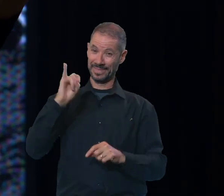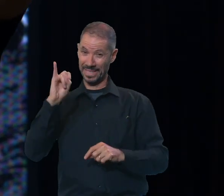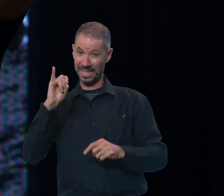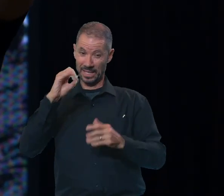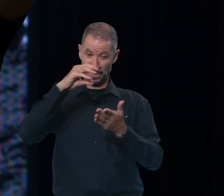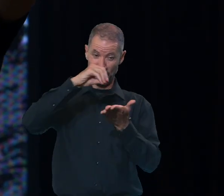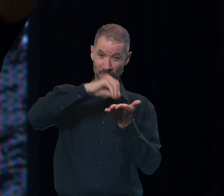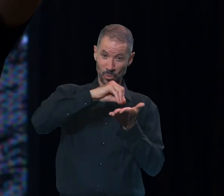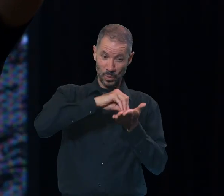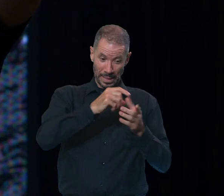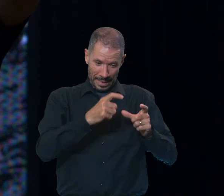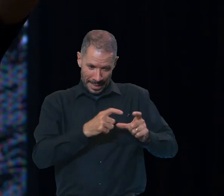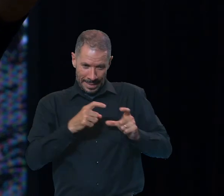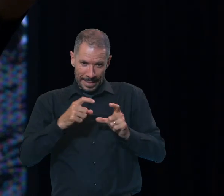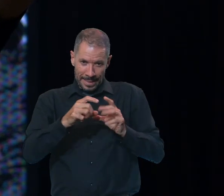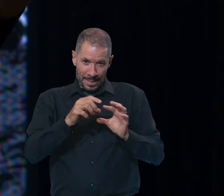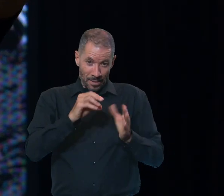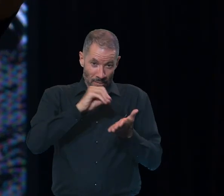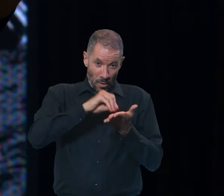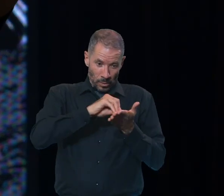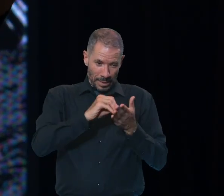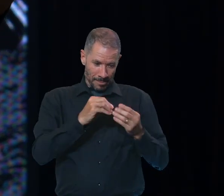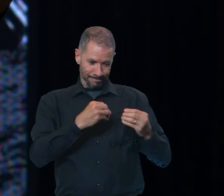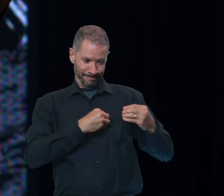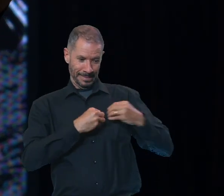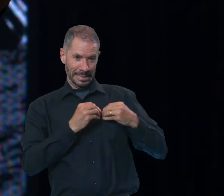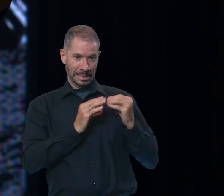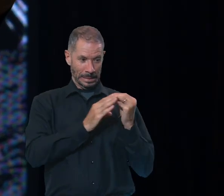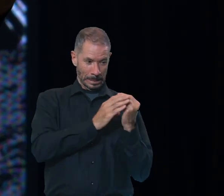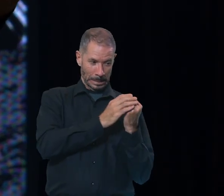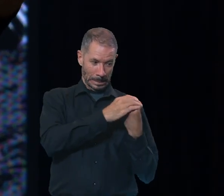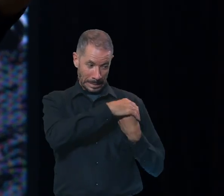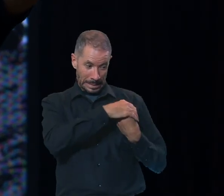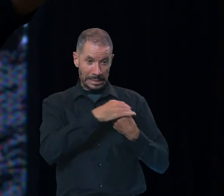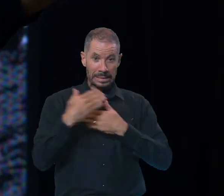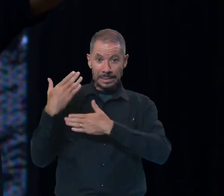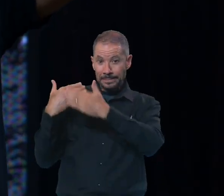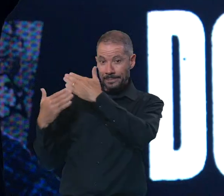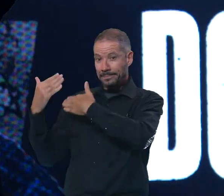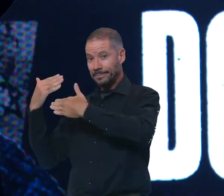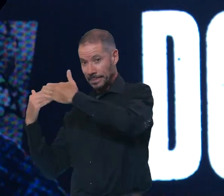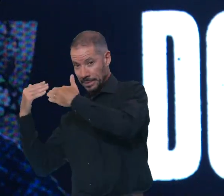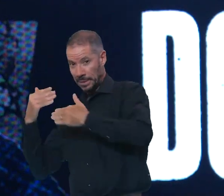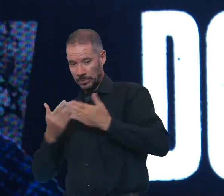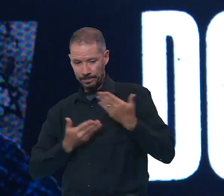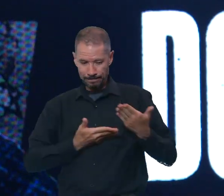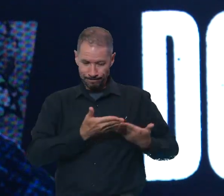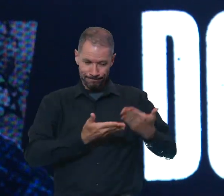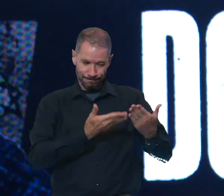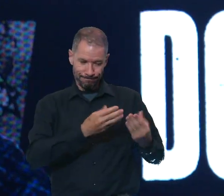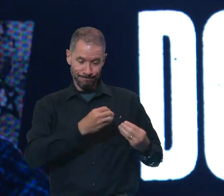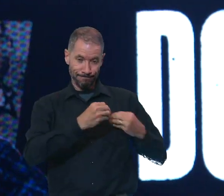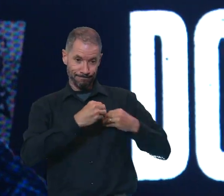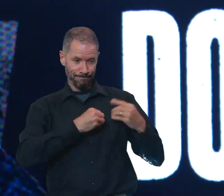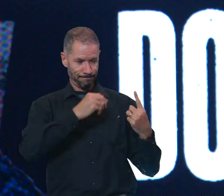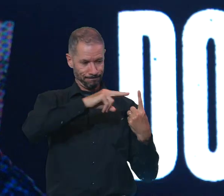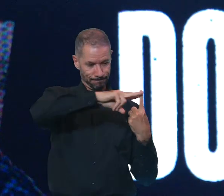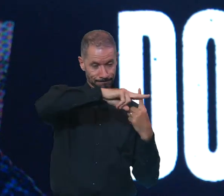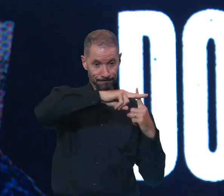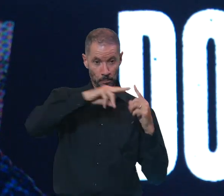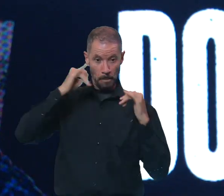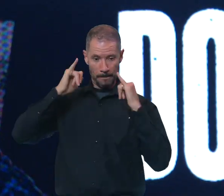tivermos áreas obscuras, escondidas do nosso passado, que não foram tratadas,